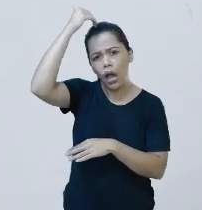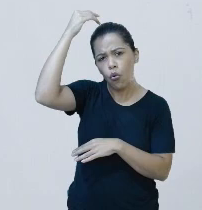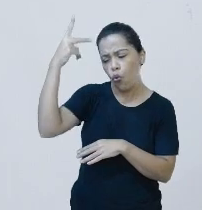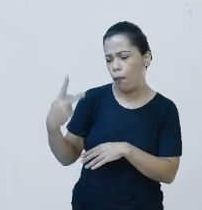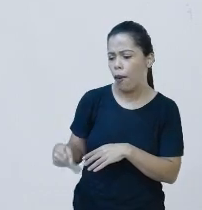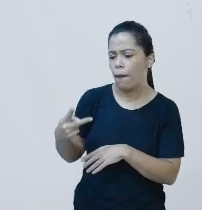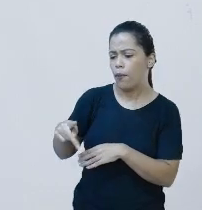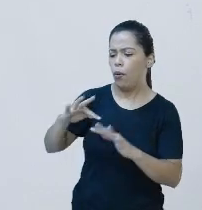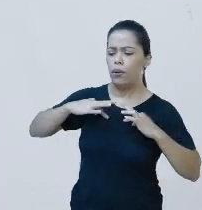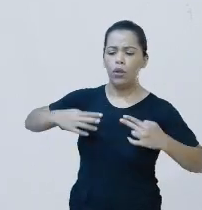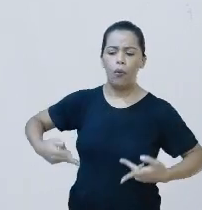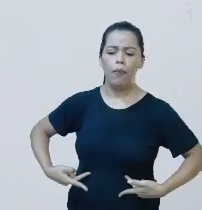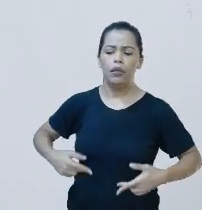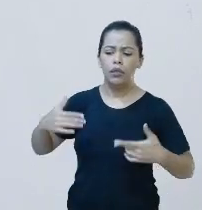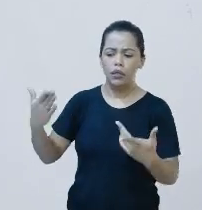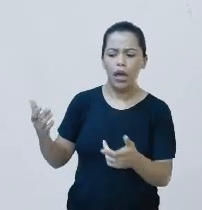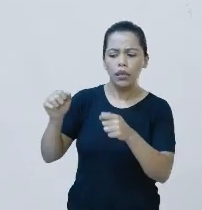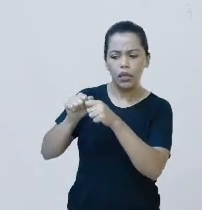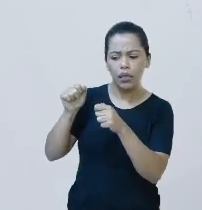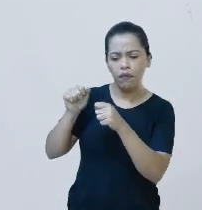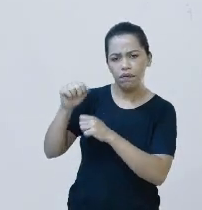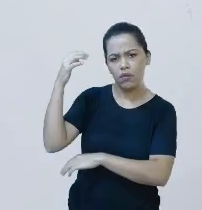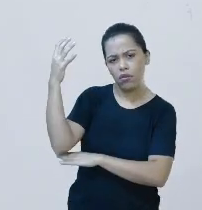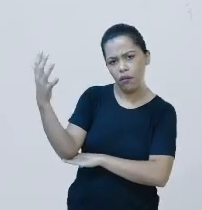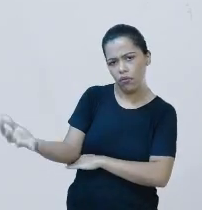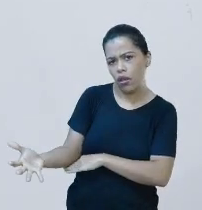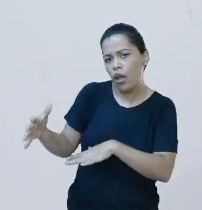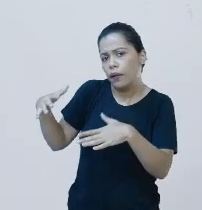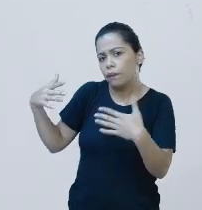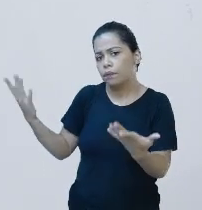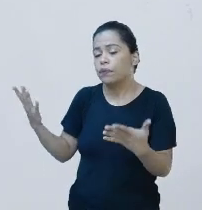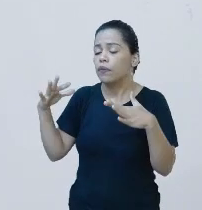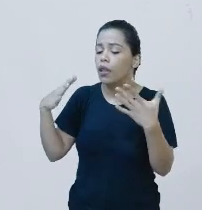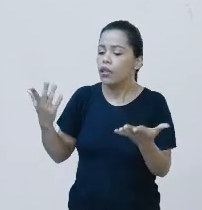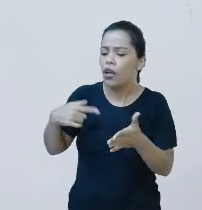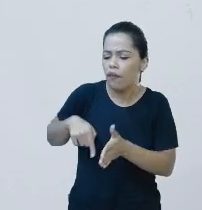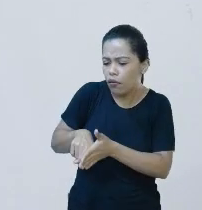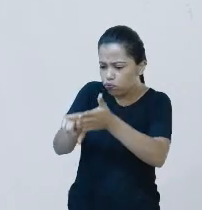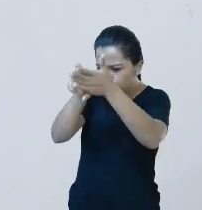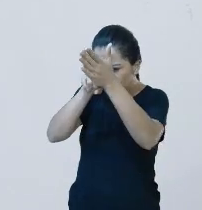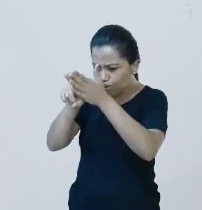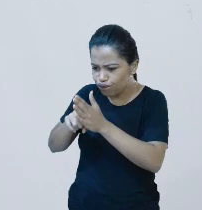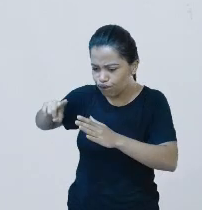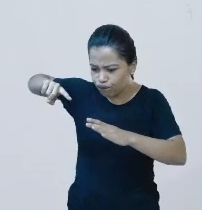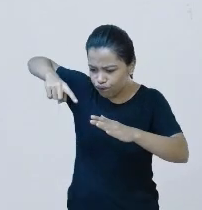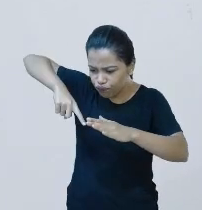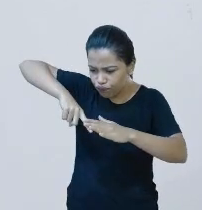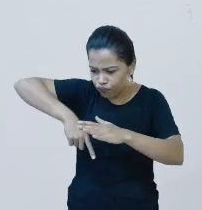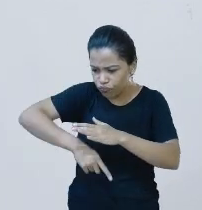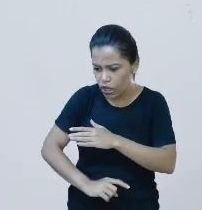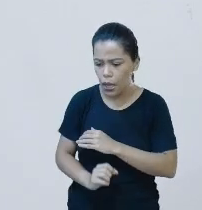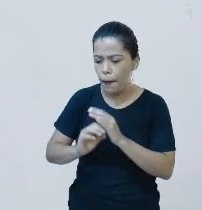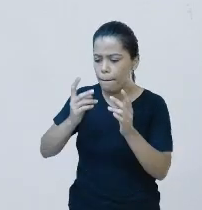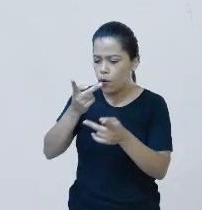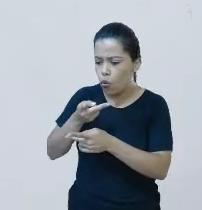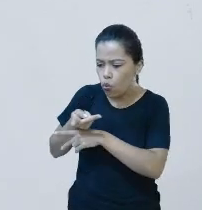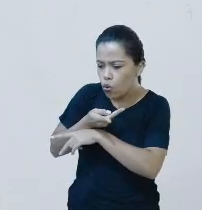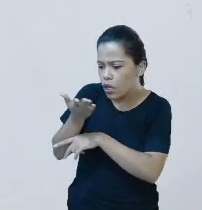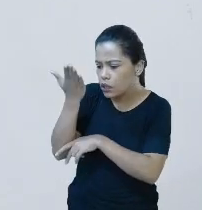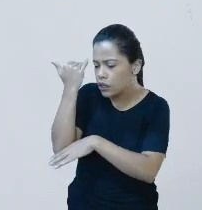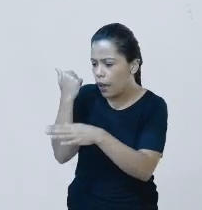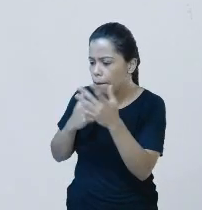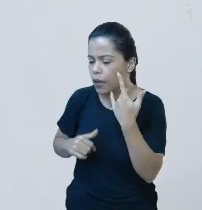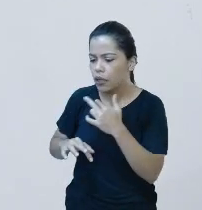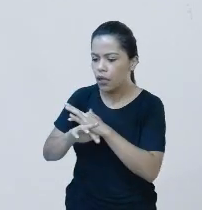homem, a ação humana que provocou, não é? Então ele vai investigar, ele vai estudar, ele vai entrevistar as pessoas.